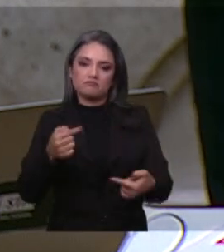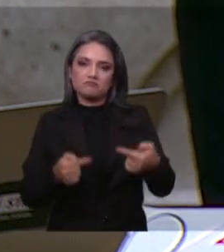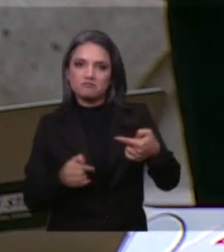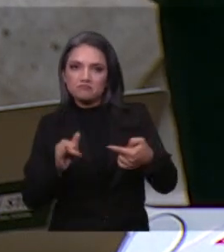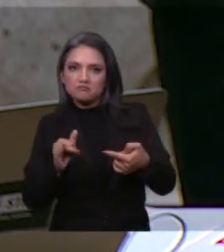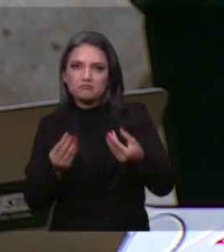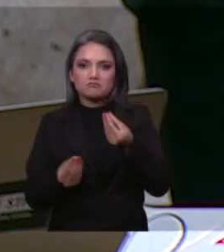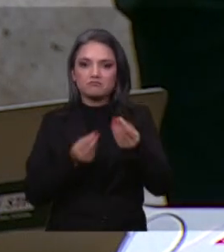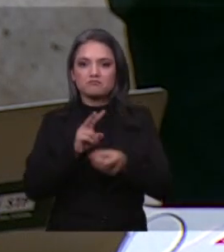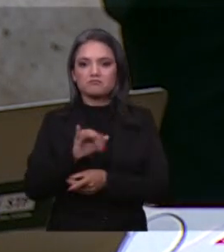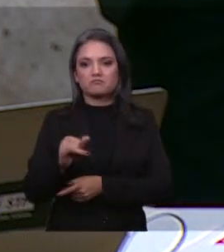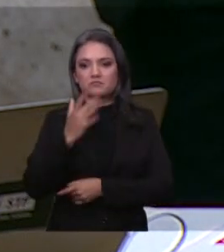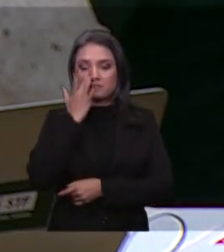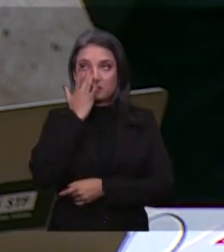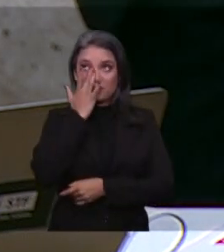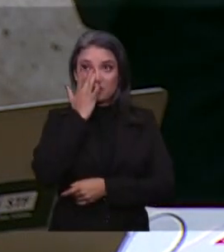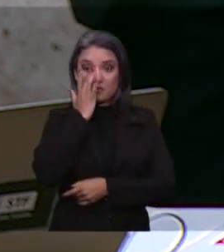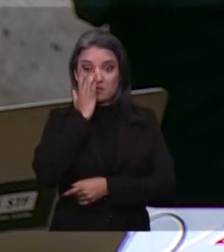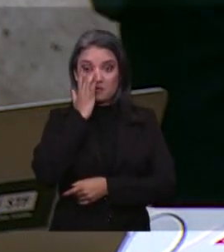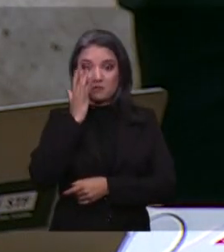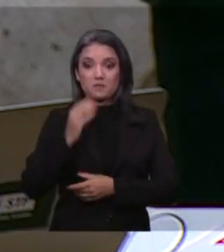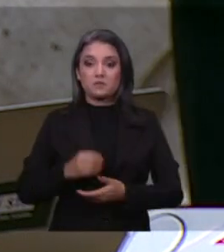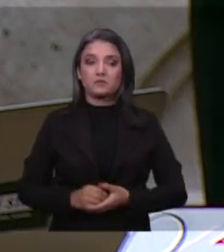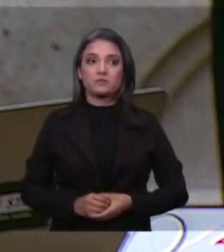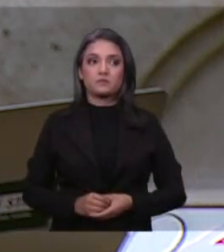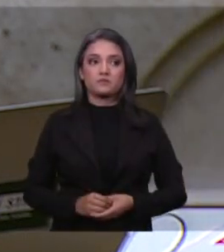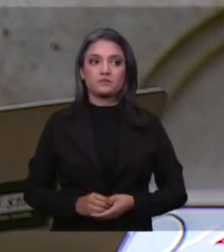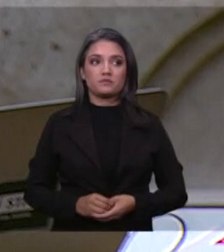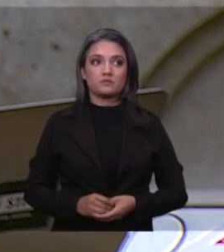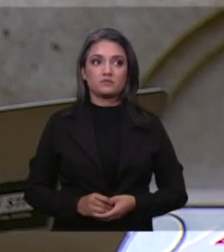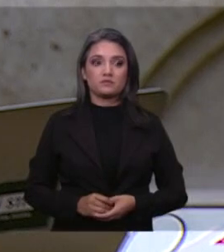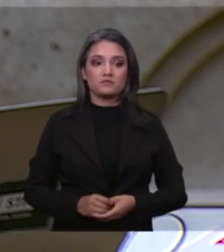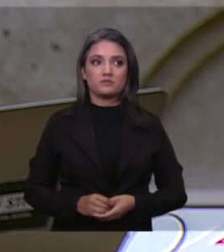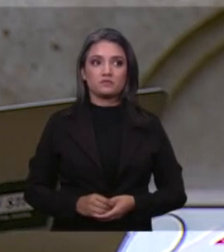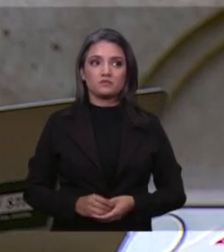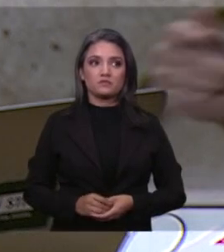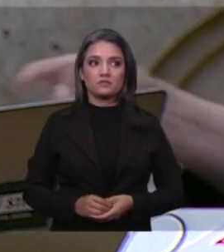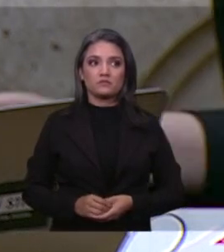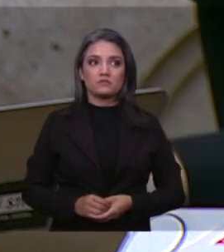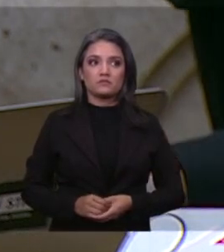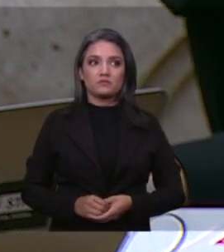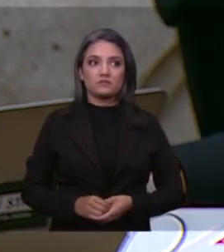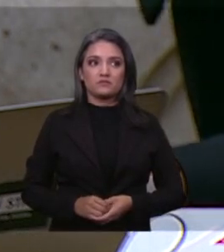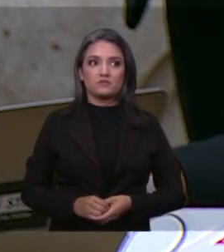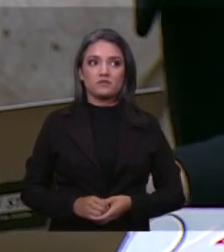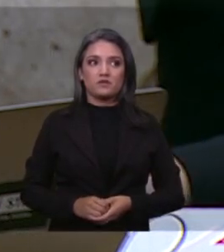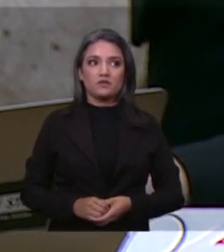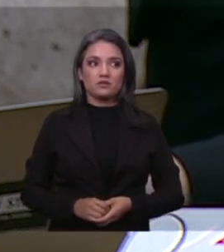não. Na verdade, só temos esse na pauta de amanhã?